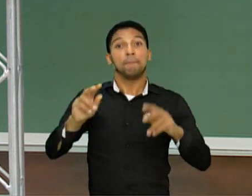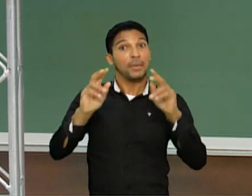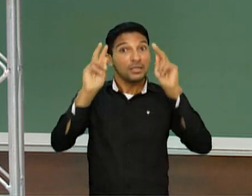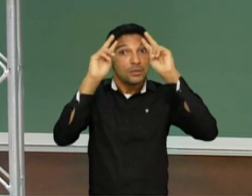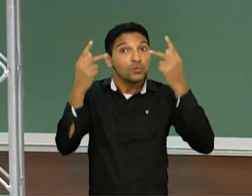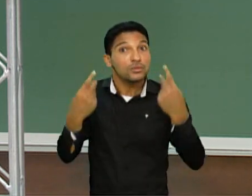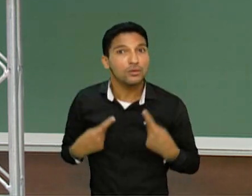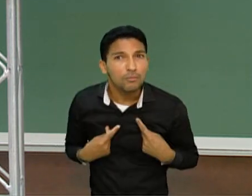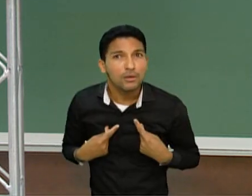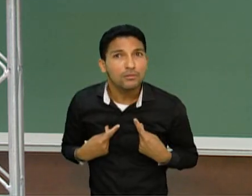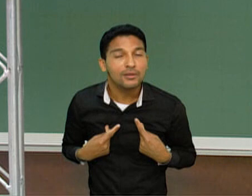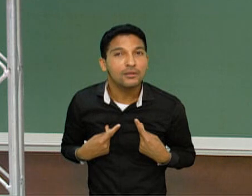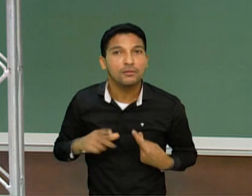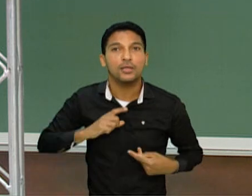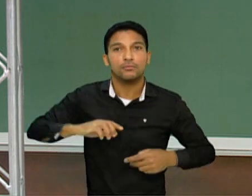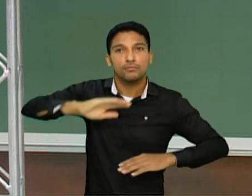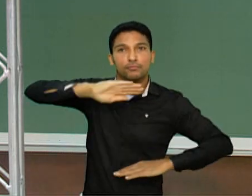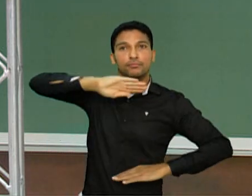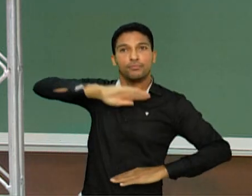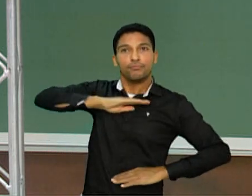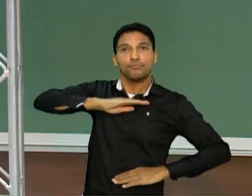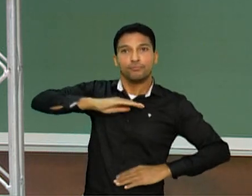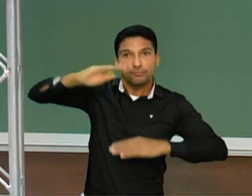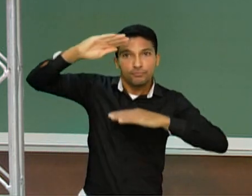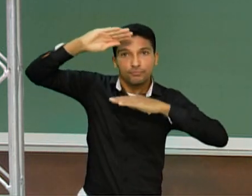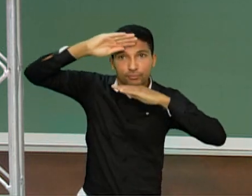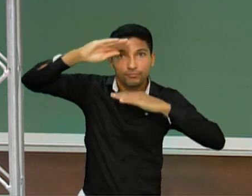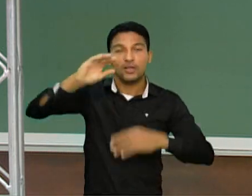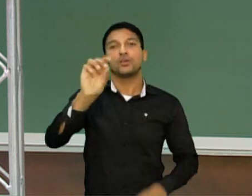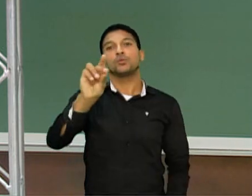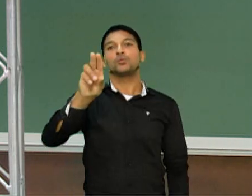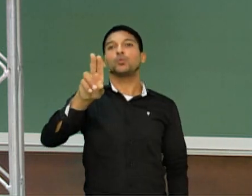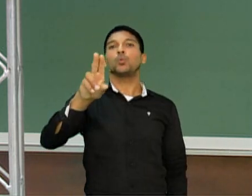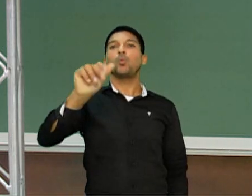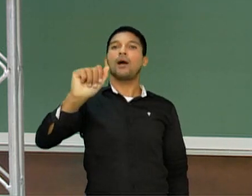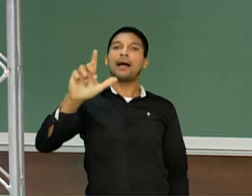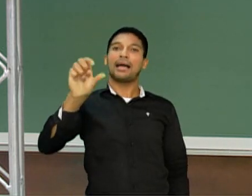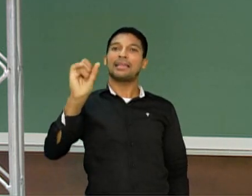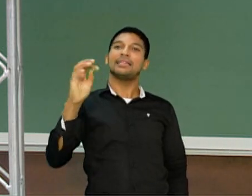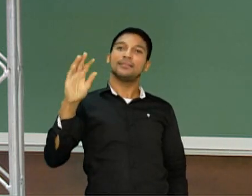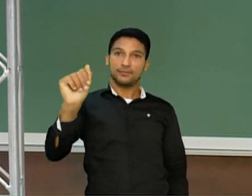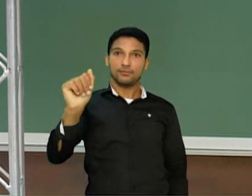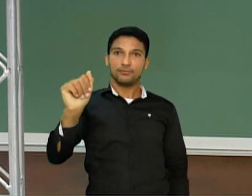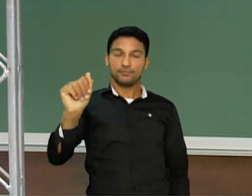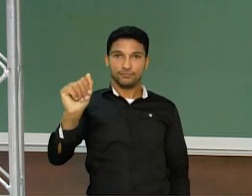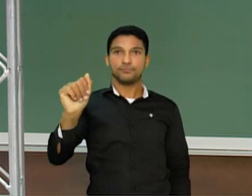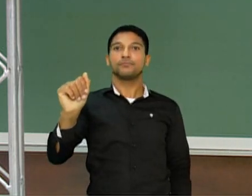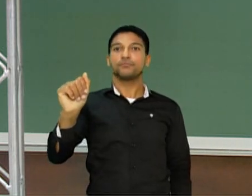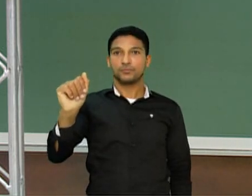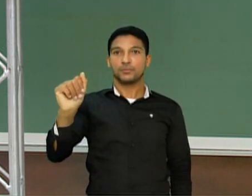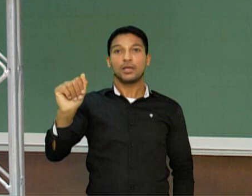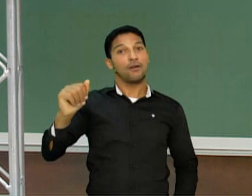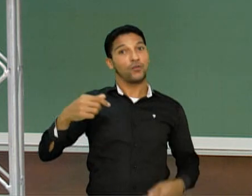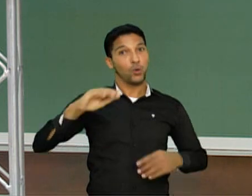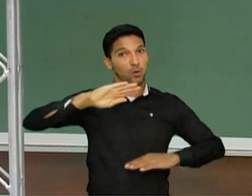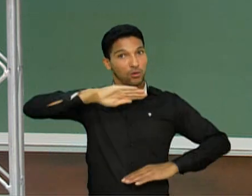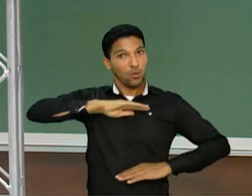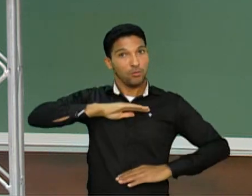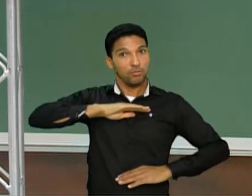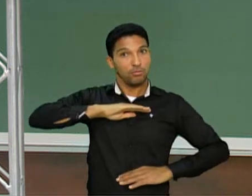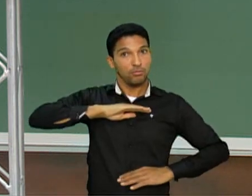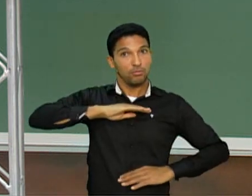Por isso, essa noção dualista é uma afirmação muito forte quando a gente